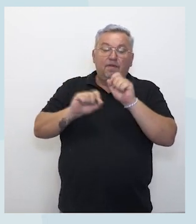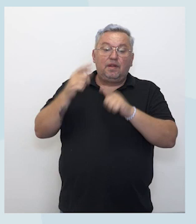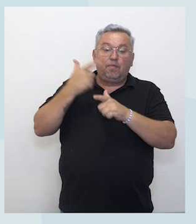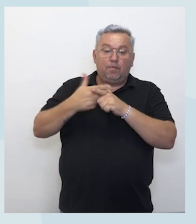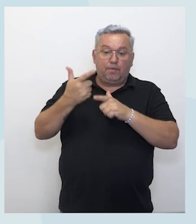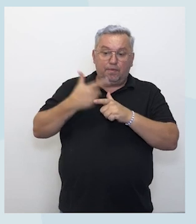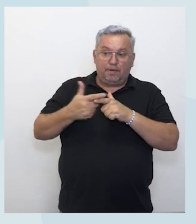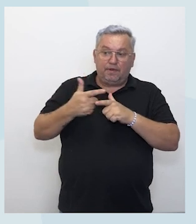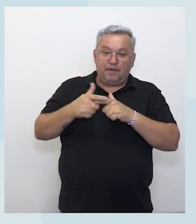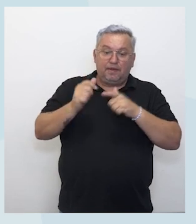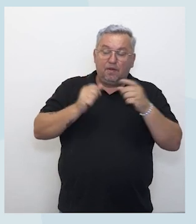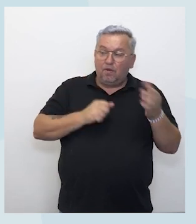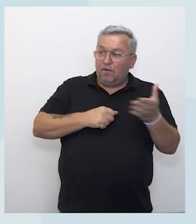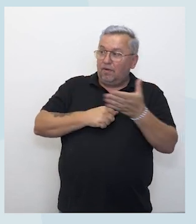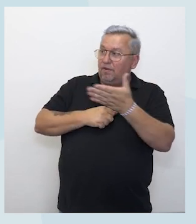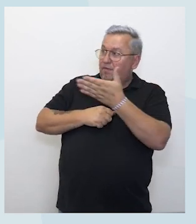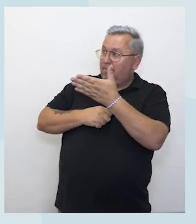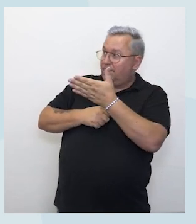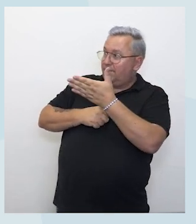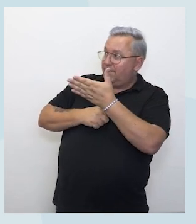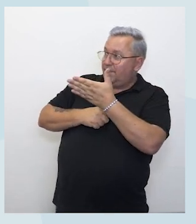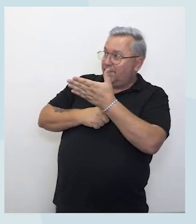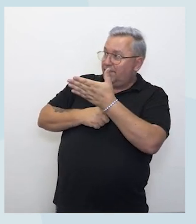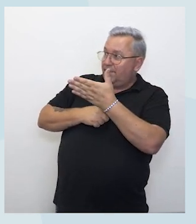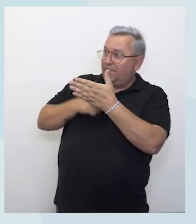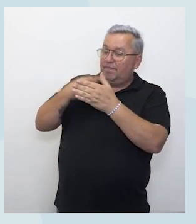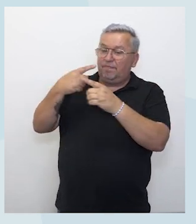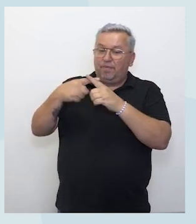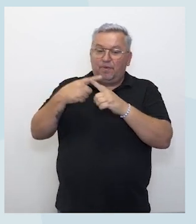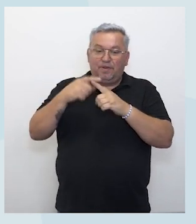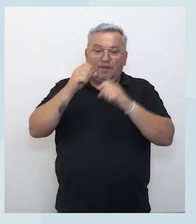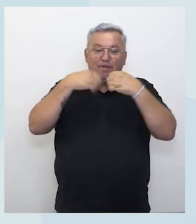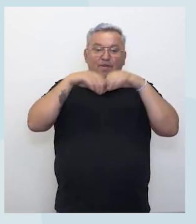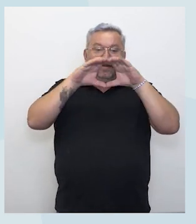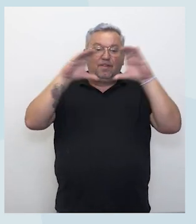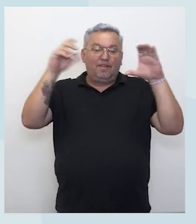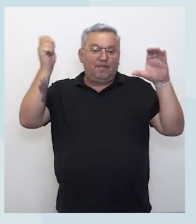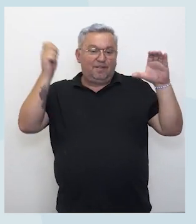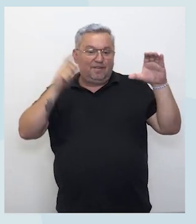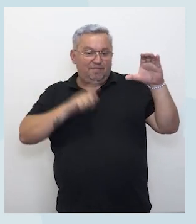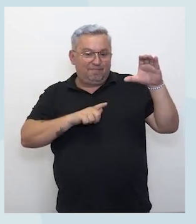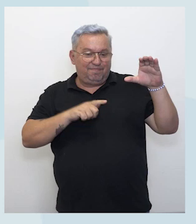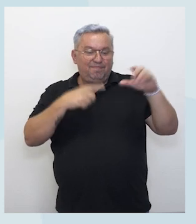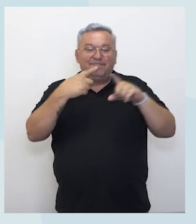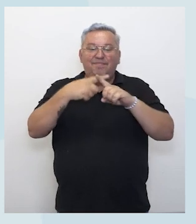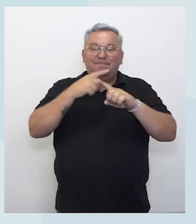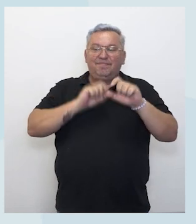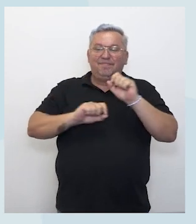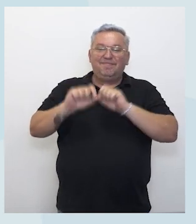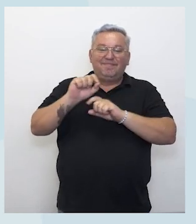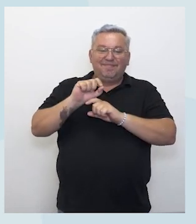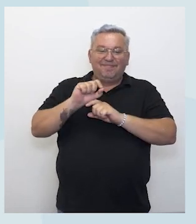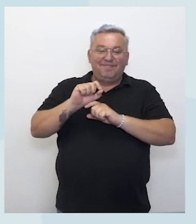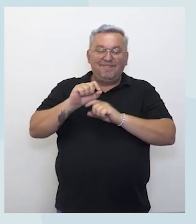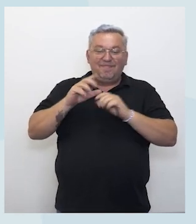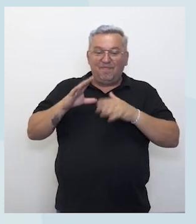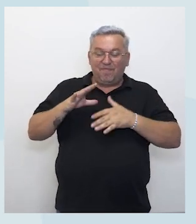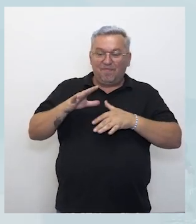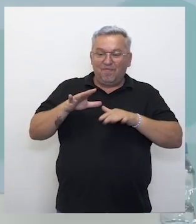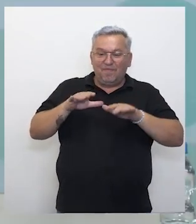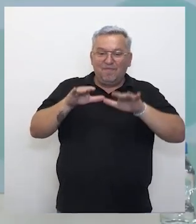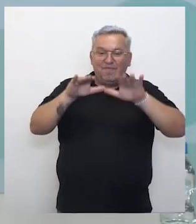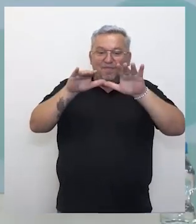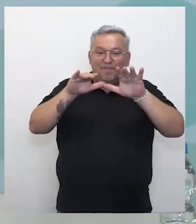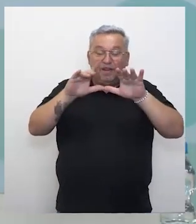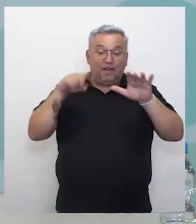né? Então você vai olhar e falar, tá, por que o céu é azul? Né? Por que, sei lá, os pássaros voam, mas a